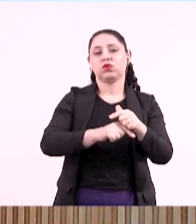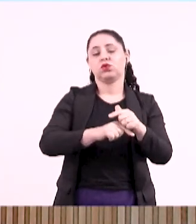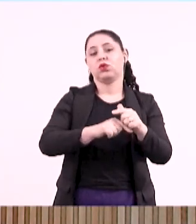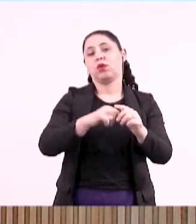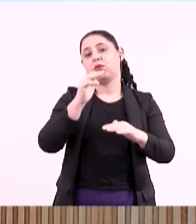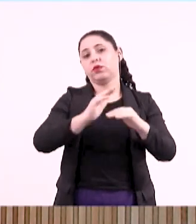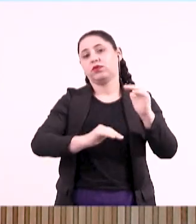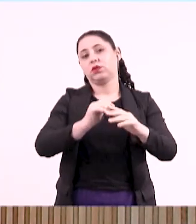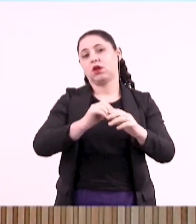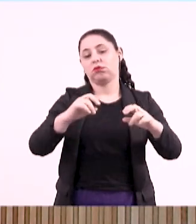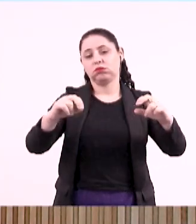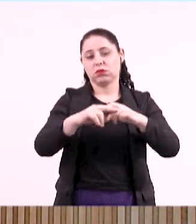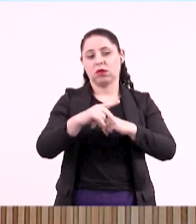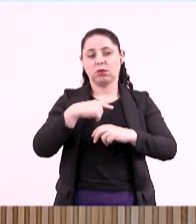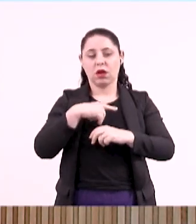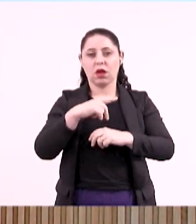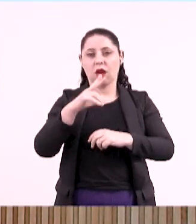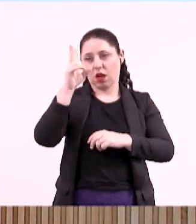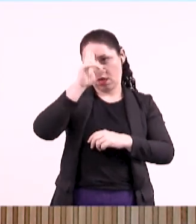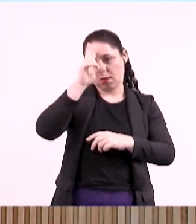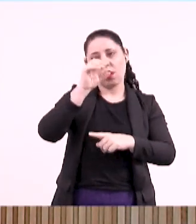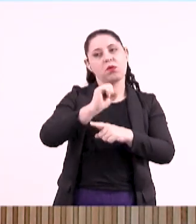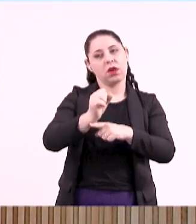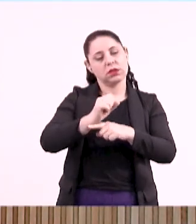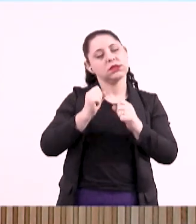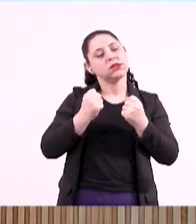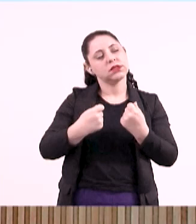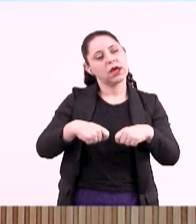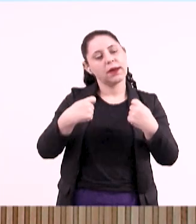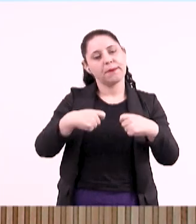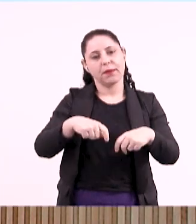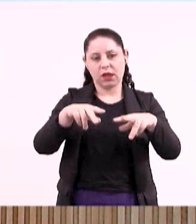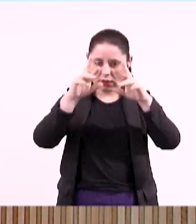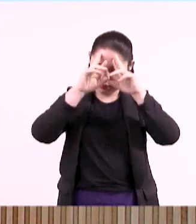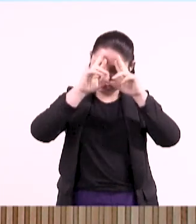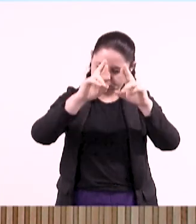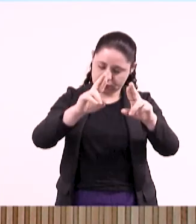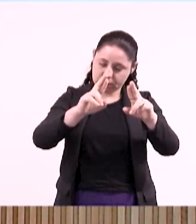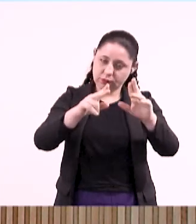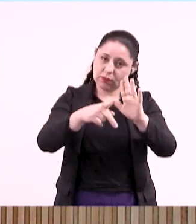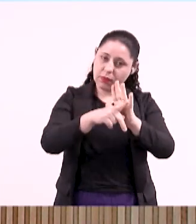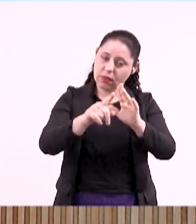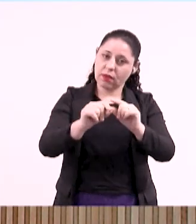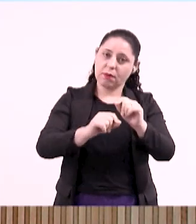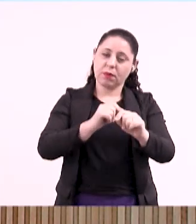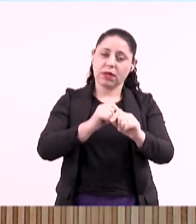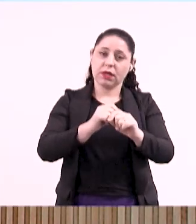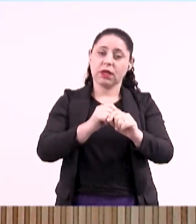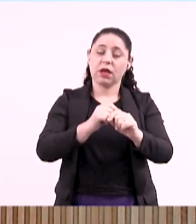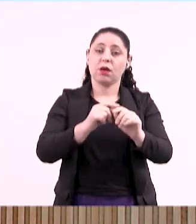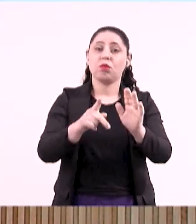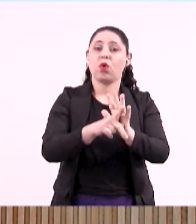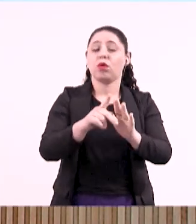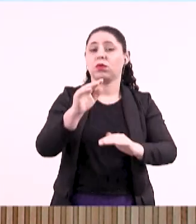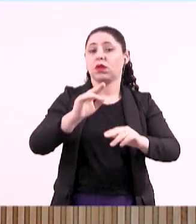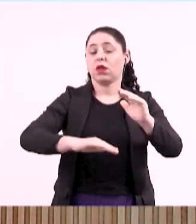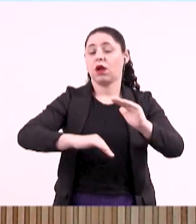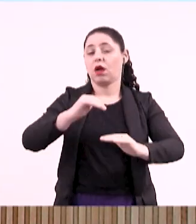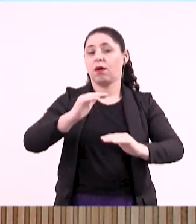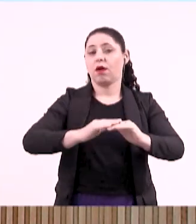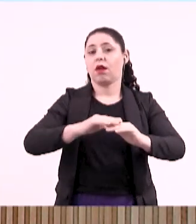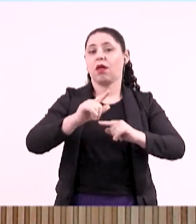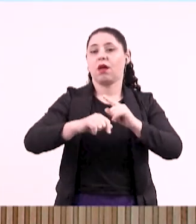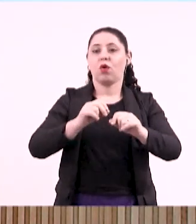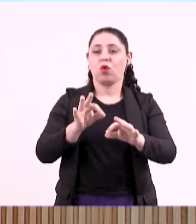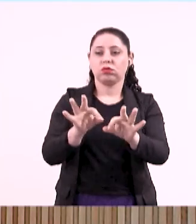para que os motoristas se lembrem que é preciso sempre respeitar as normas de trânsito, também esses servidores que atuam, inclusive, no ordenamento